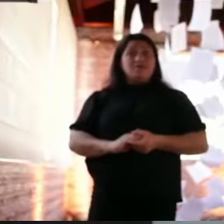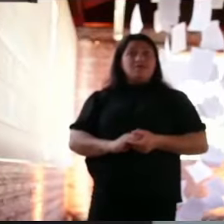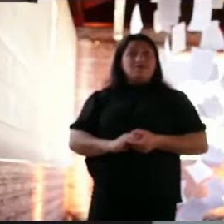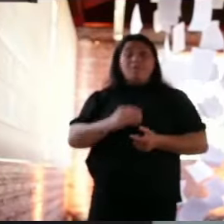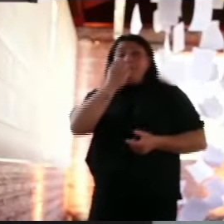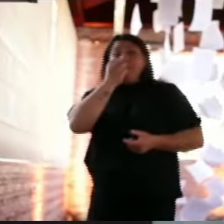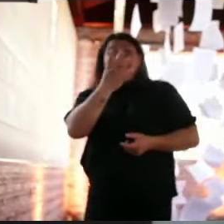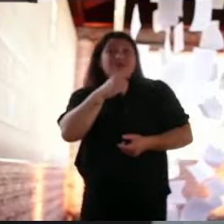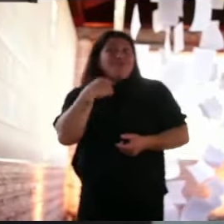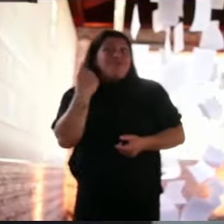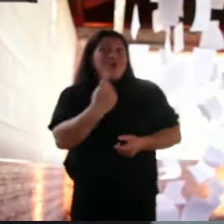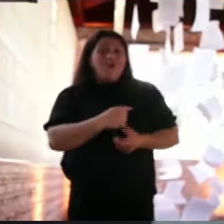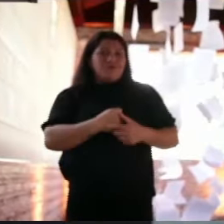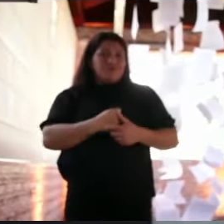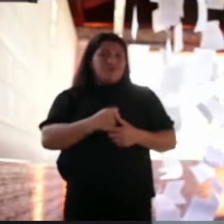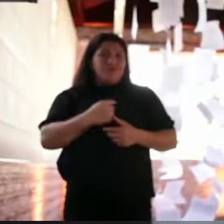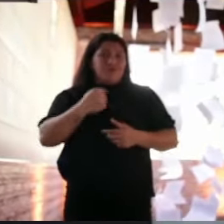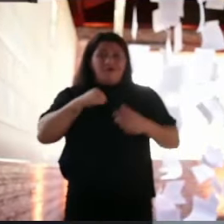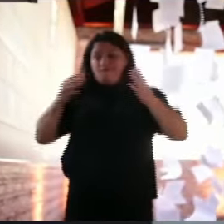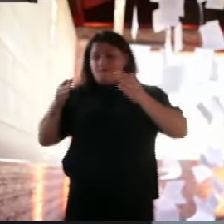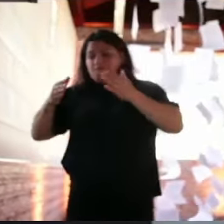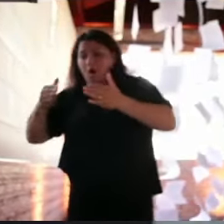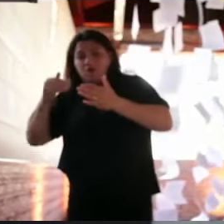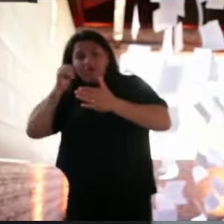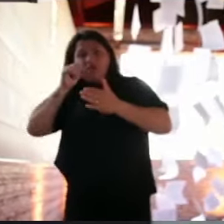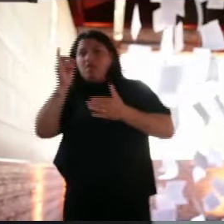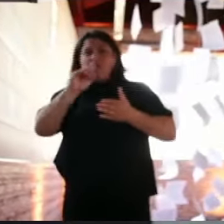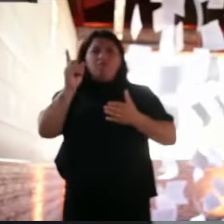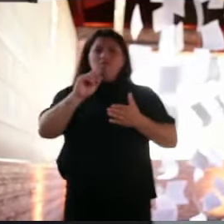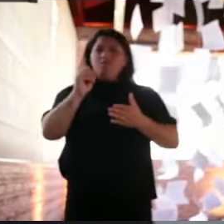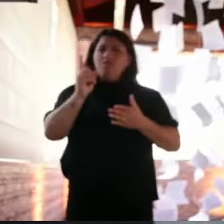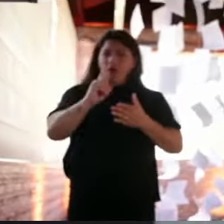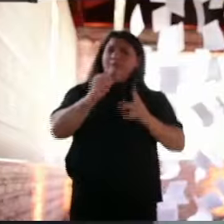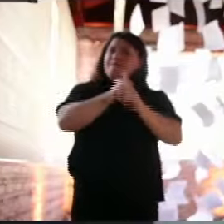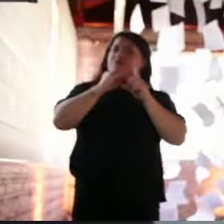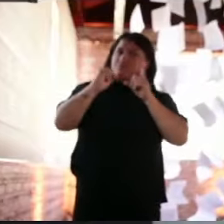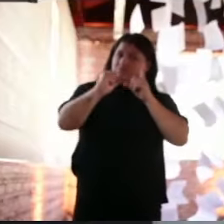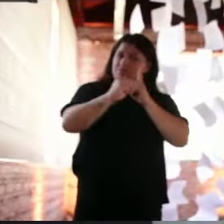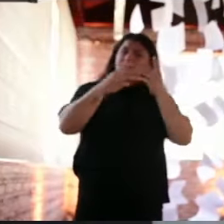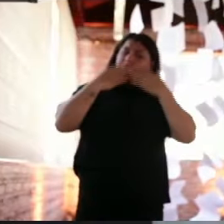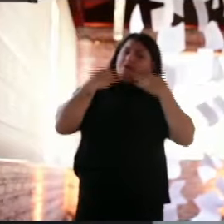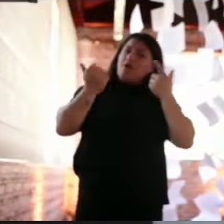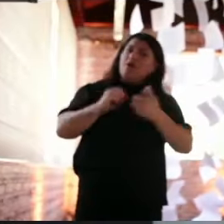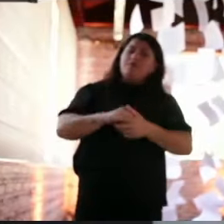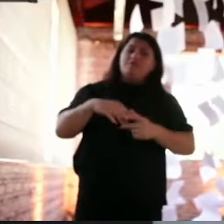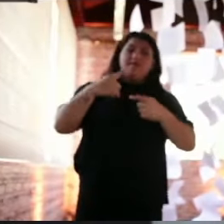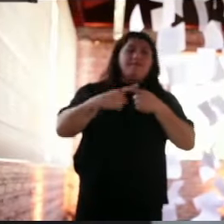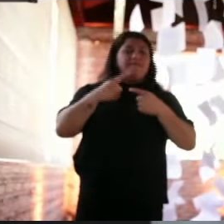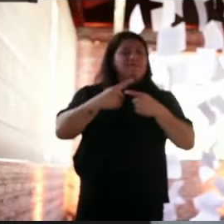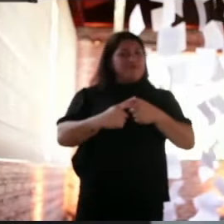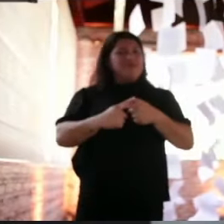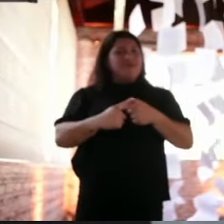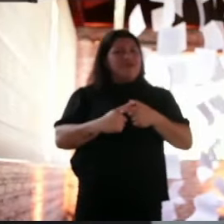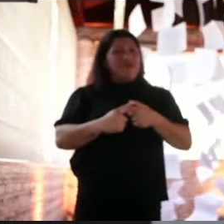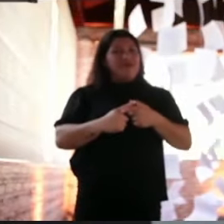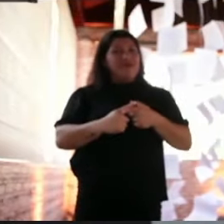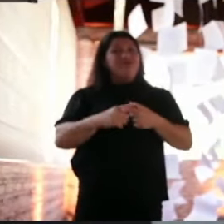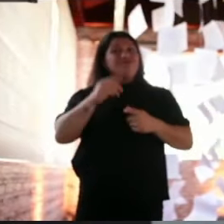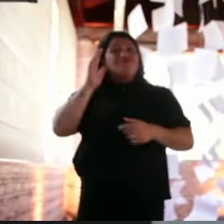eu não tô aqui fazendo uma causa das mulheres eu tô fazendo uma causa da sociedade porque a gente tá recolhendo